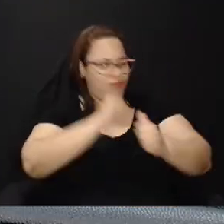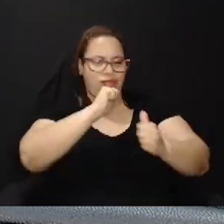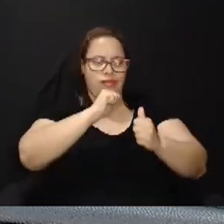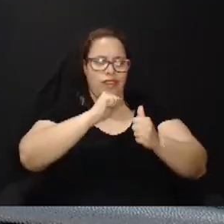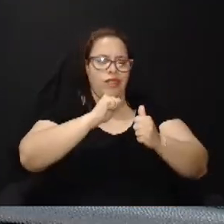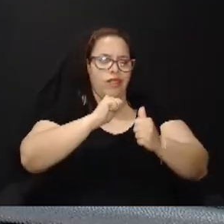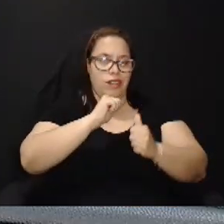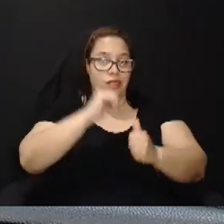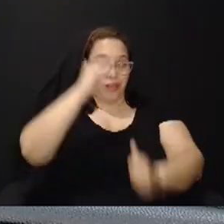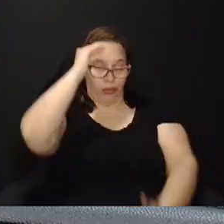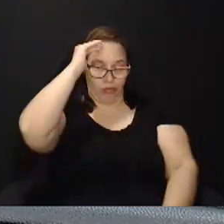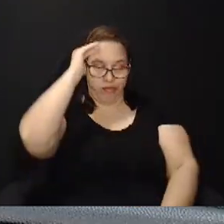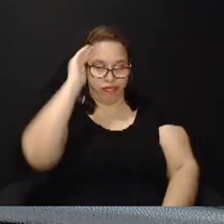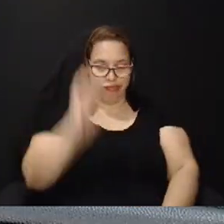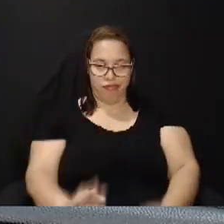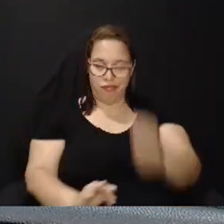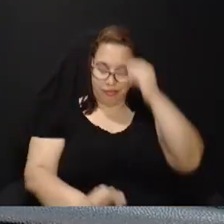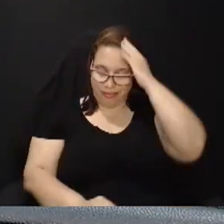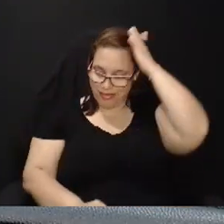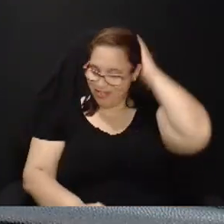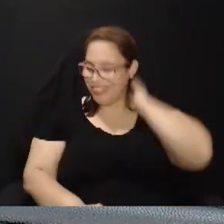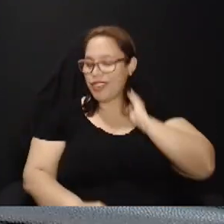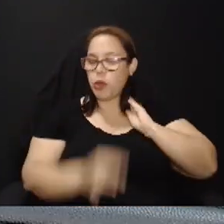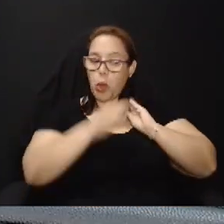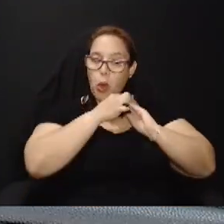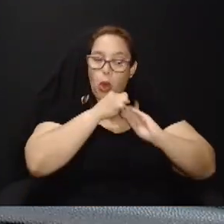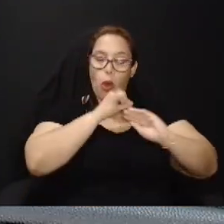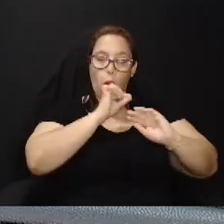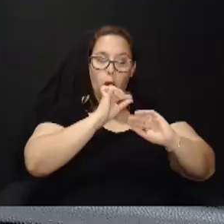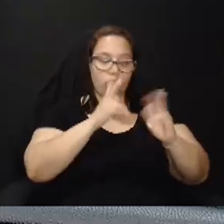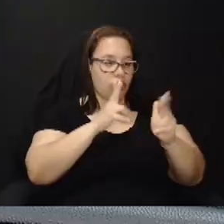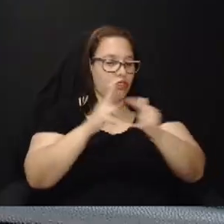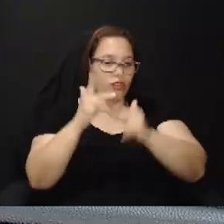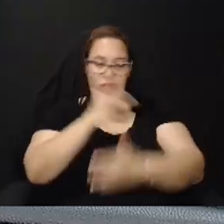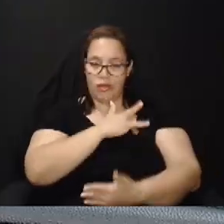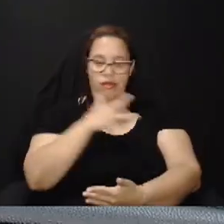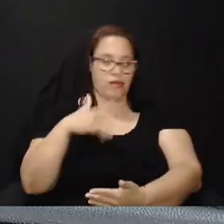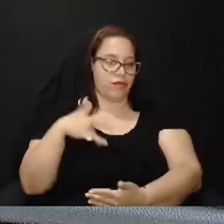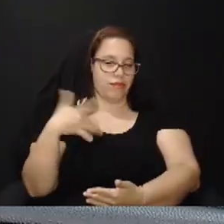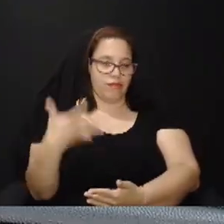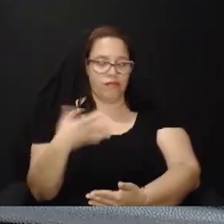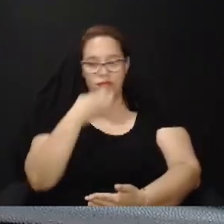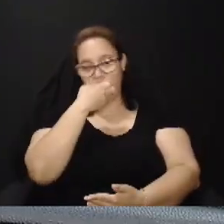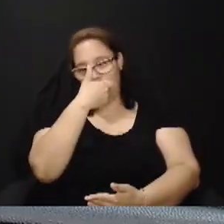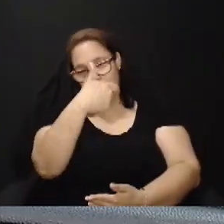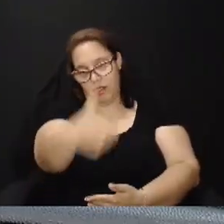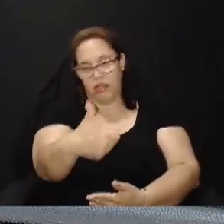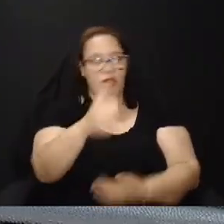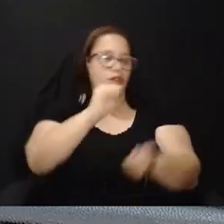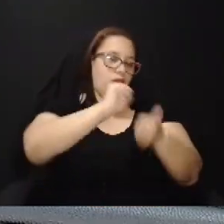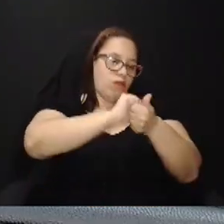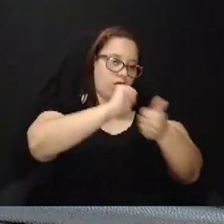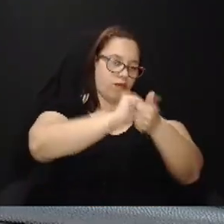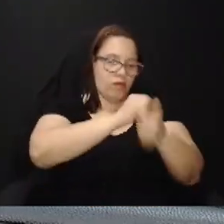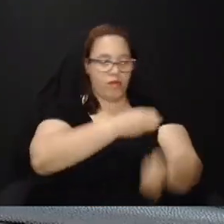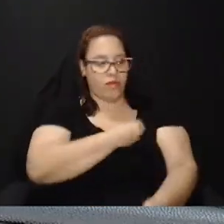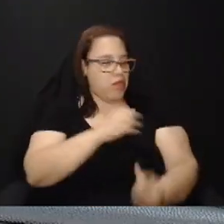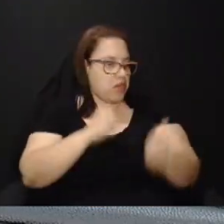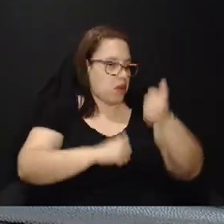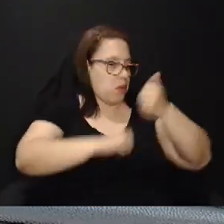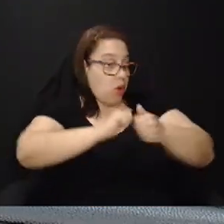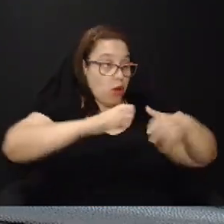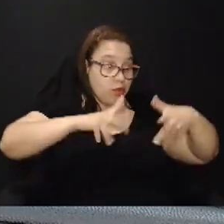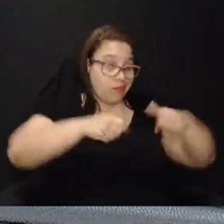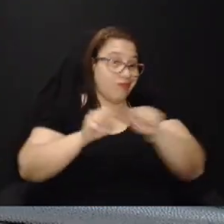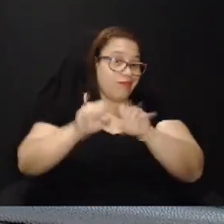o pé, né, que tem, né, tudo a ver com a saúde, com bem-estar, com qualidade de vida, esporte é tudo, e a educação, que